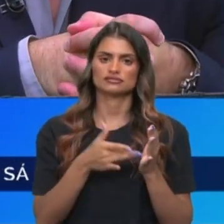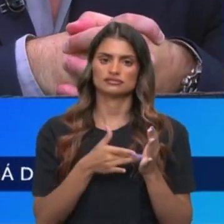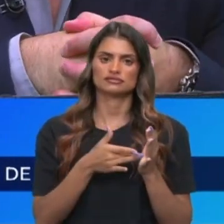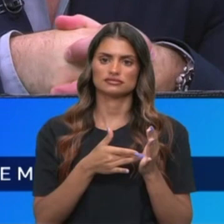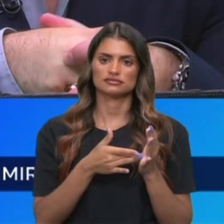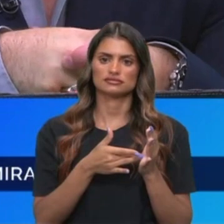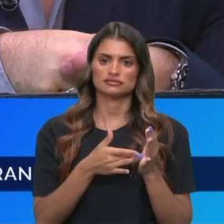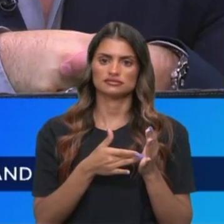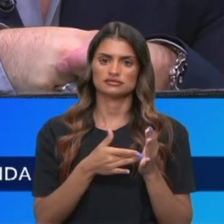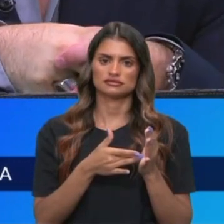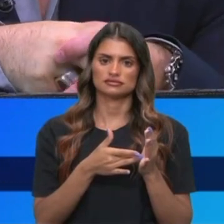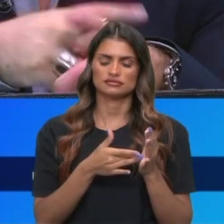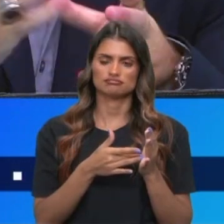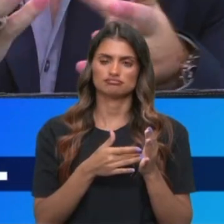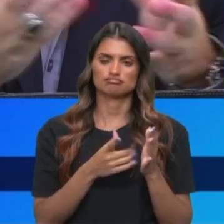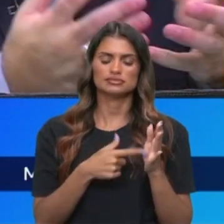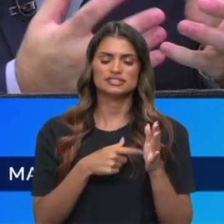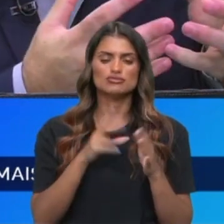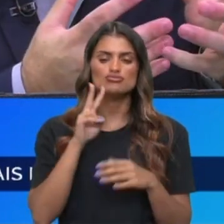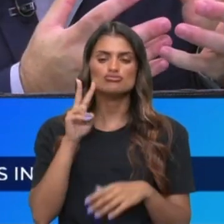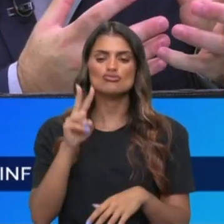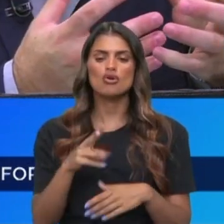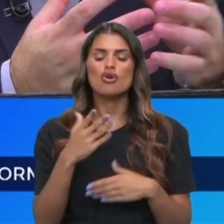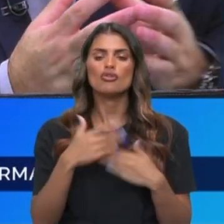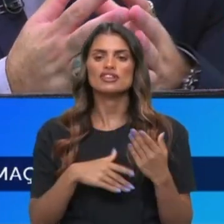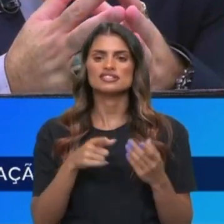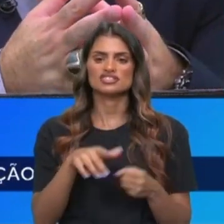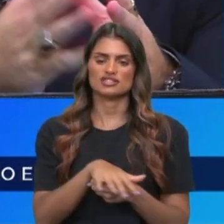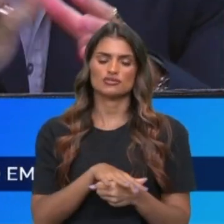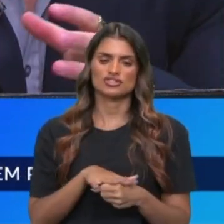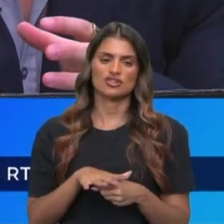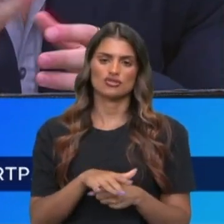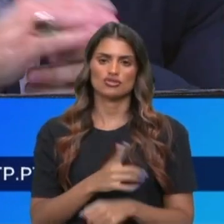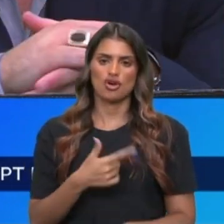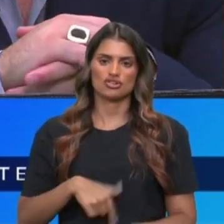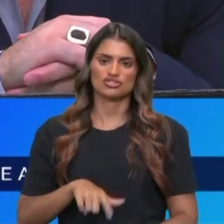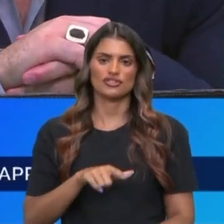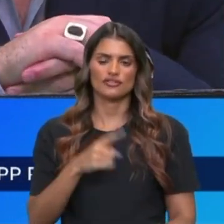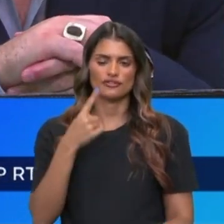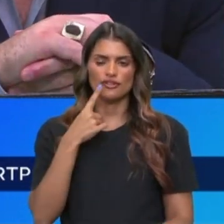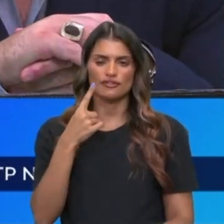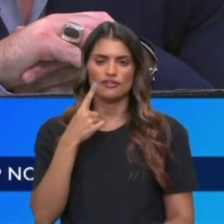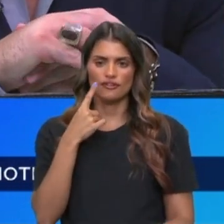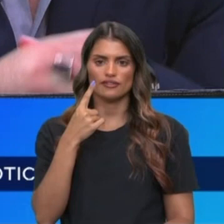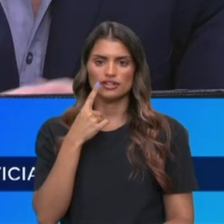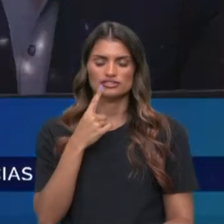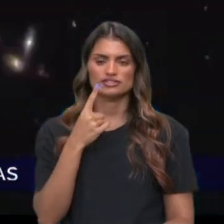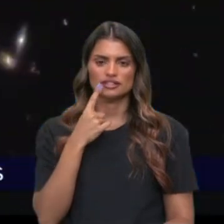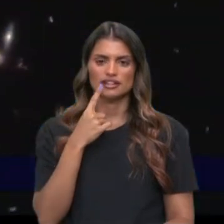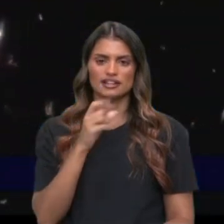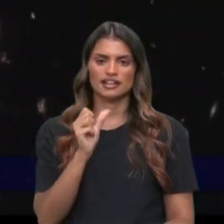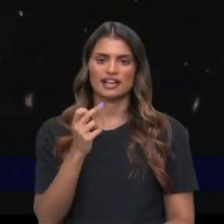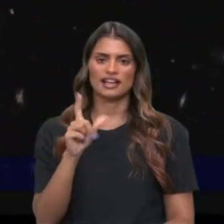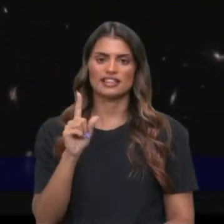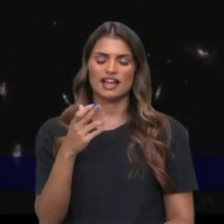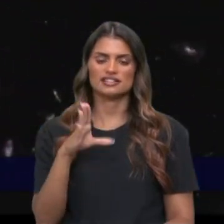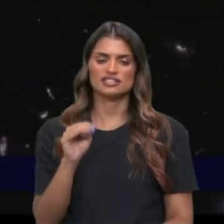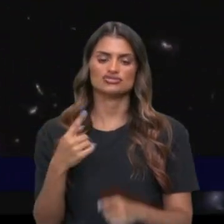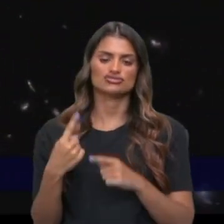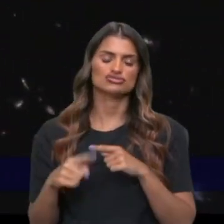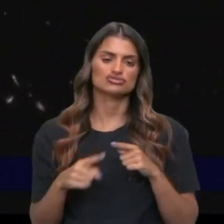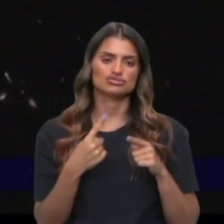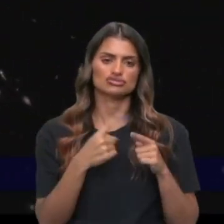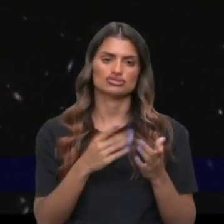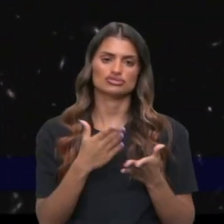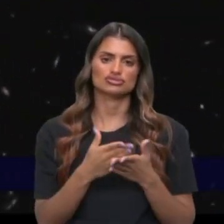procura verificação. E é o que acontece neste caso. Nós vamos a ver um conjunto de galáxias que o universo tinha